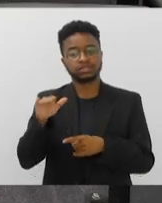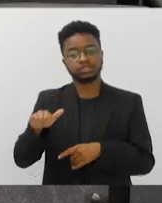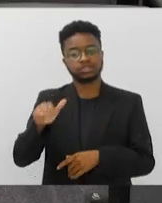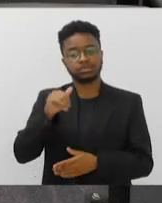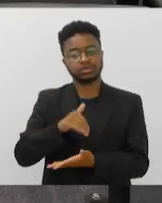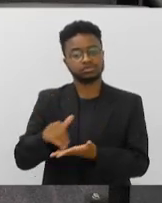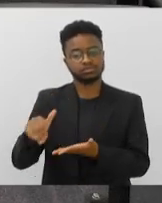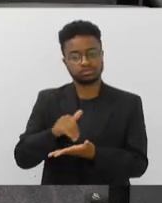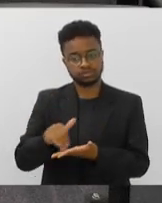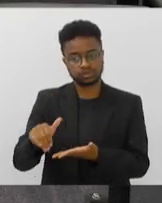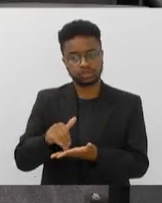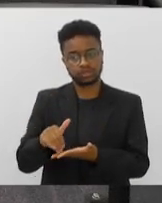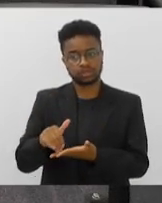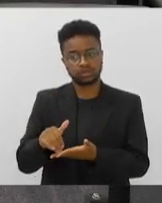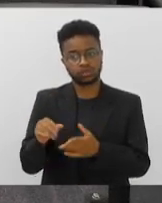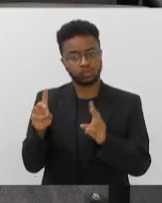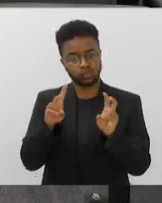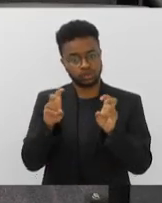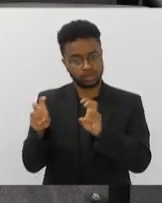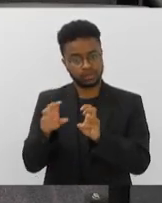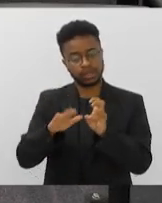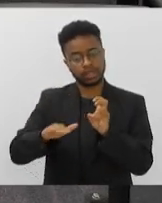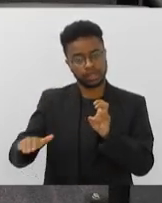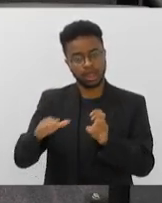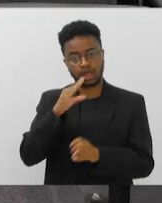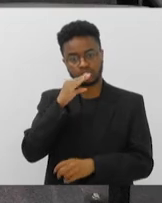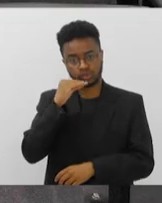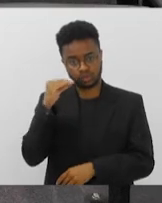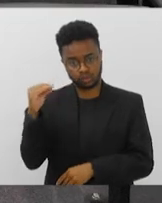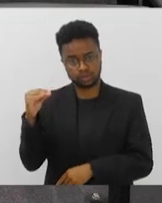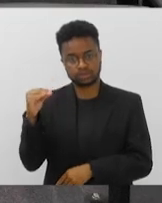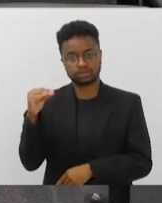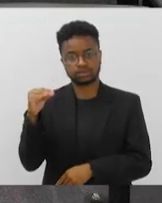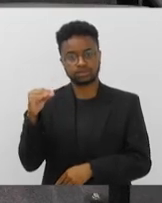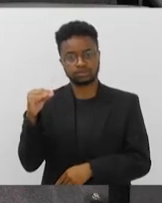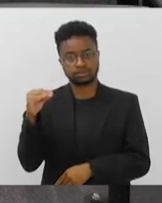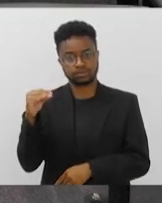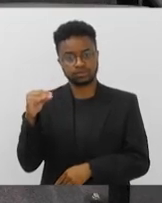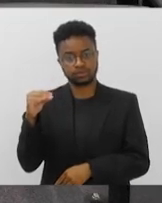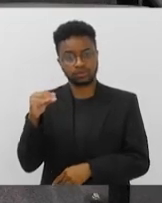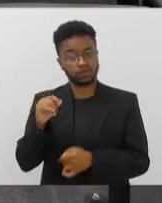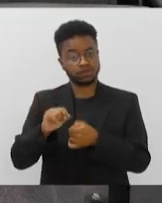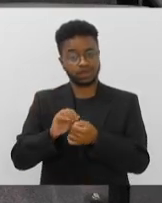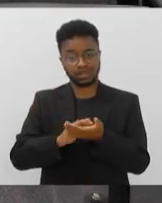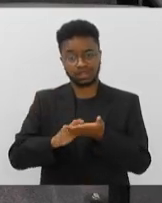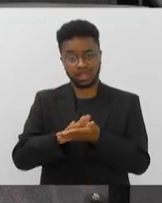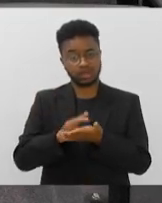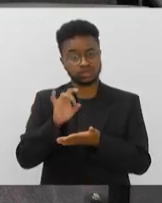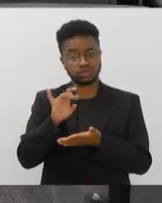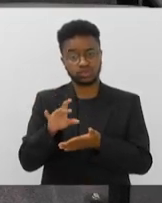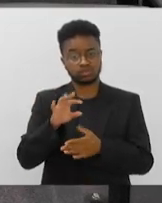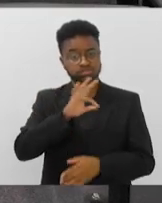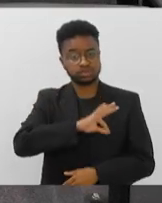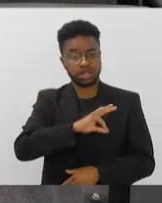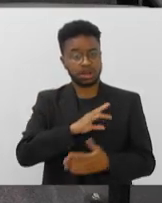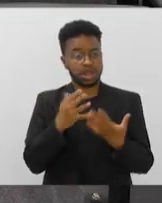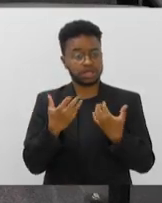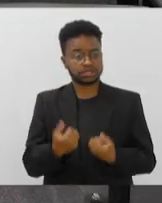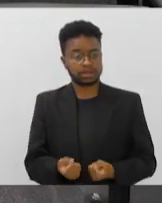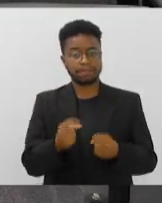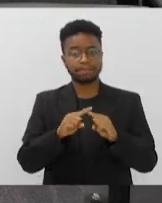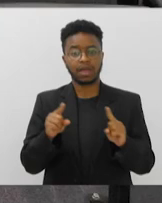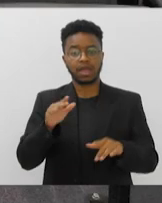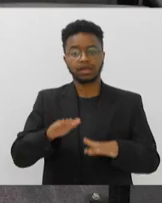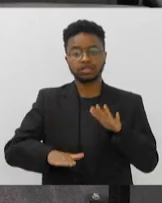adjuntos da pasta da infância da adolescência que nada faz e só recebe seu salário que muit das